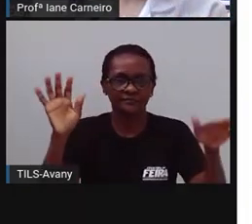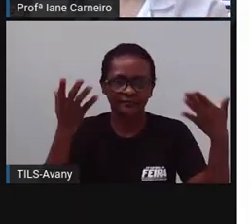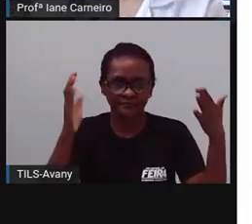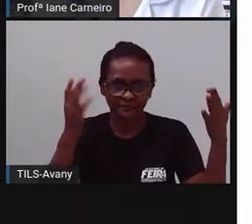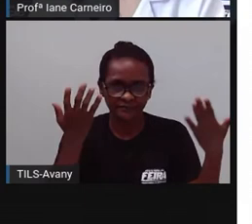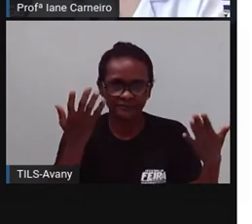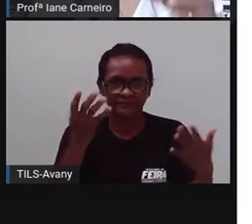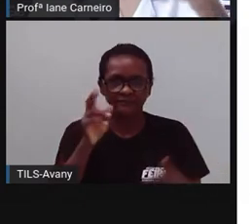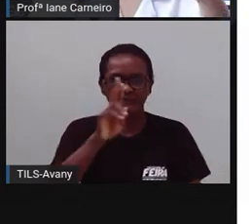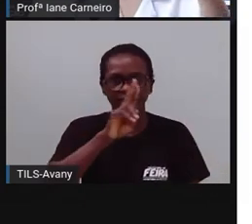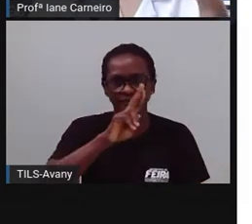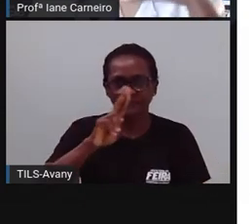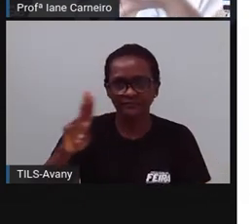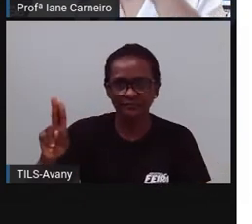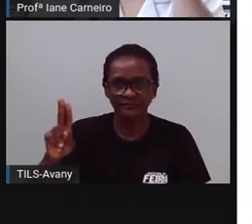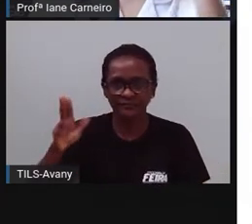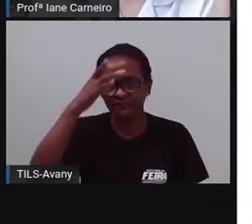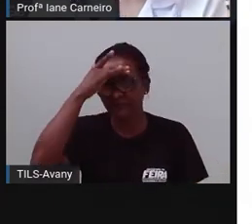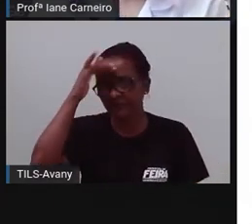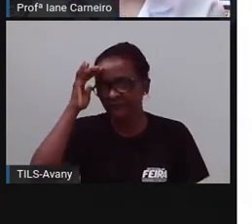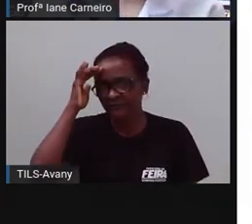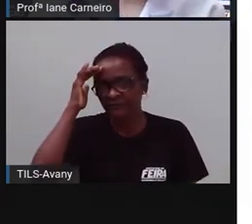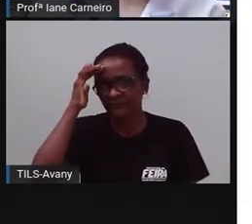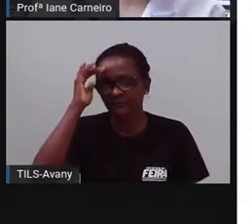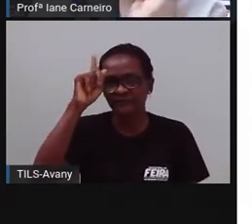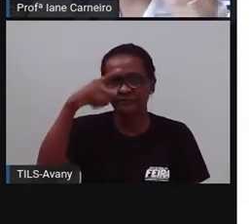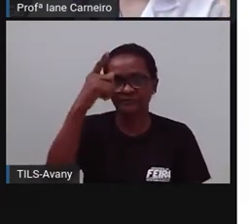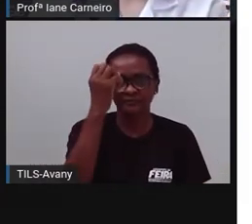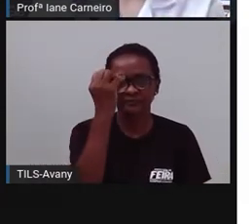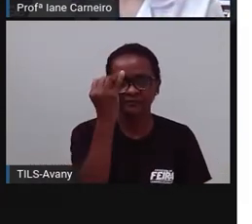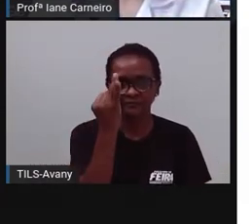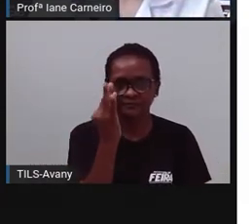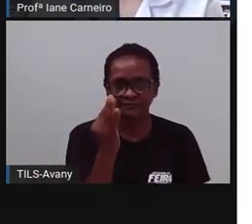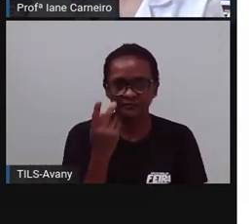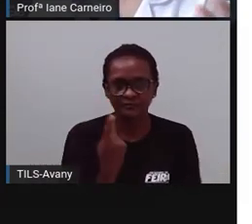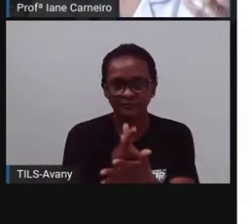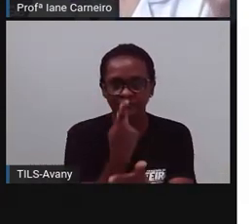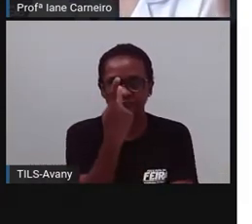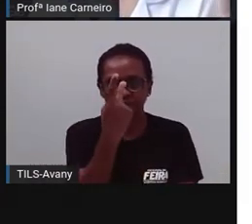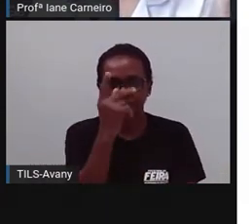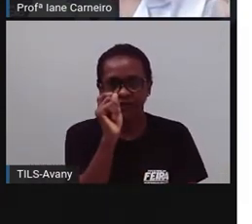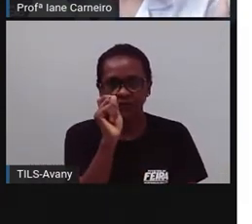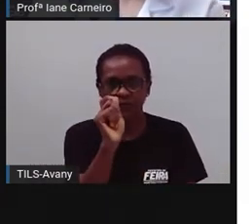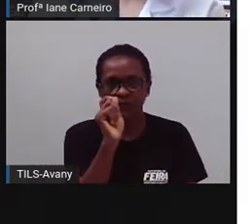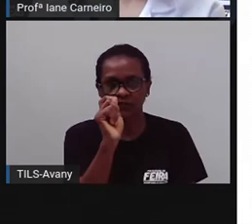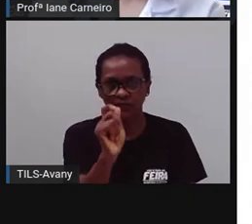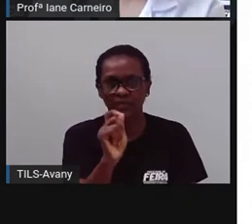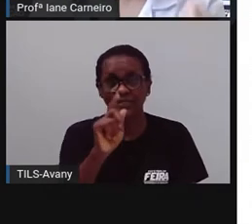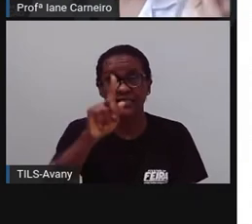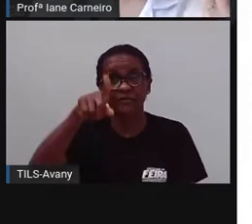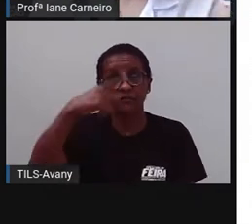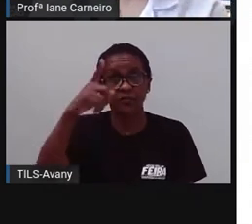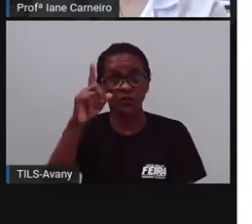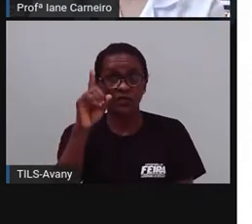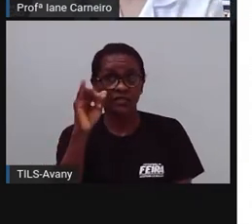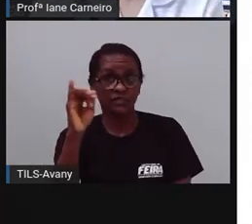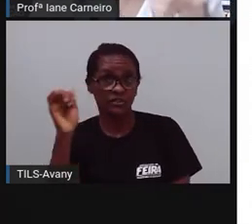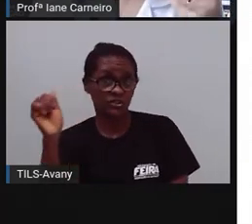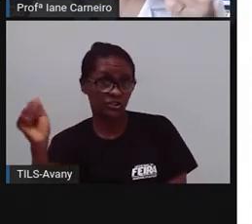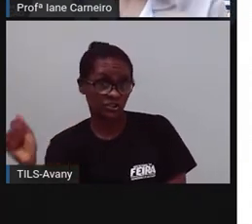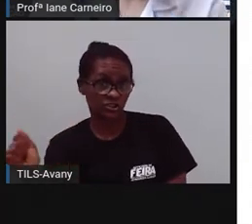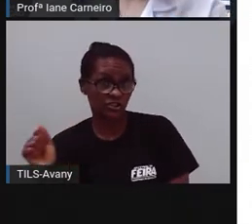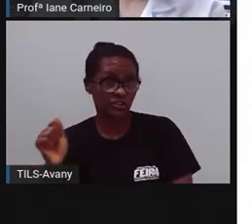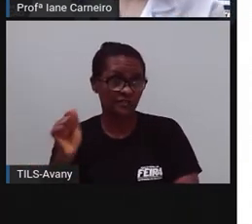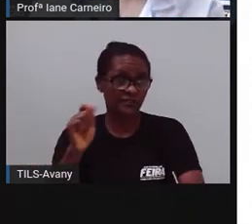quem tá convidando tem um uma explicação no que vai acontecer nessa festa tem a data né o dia